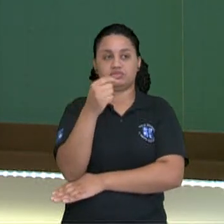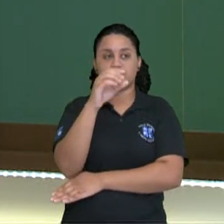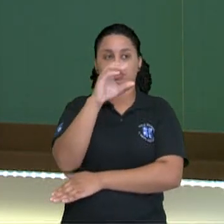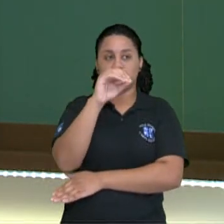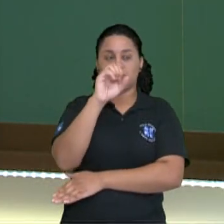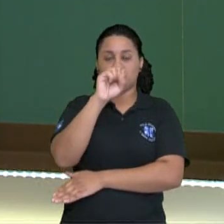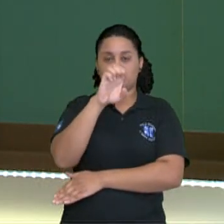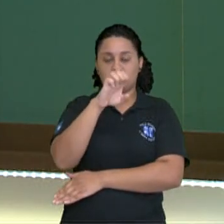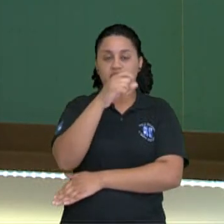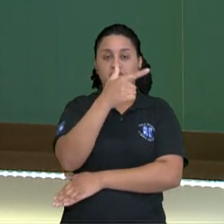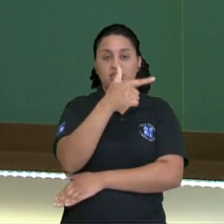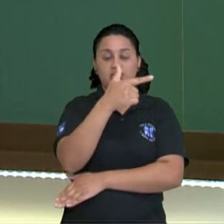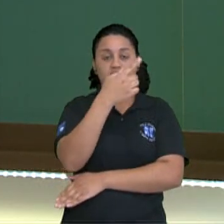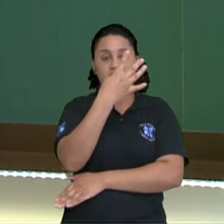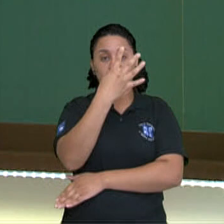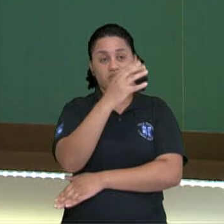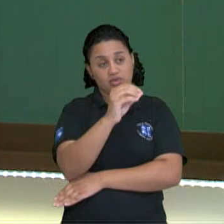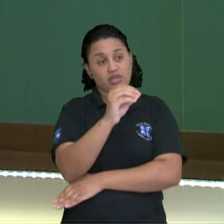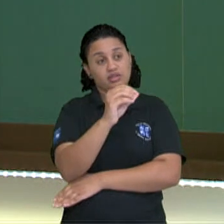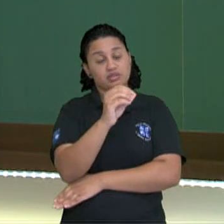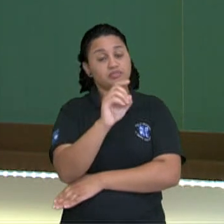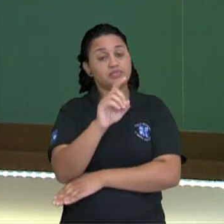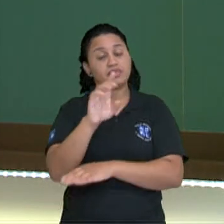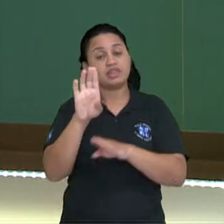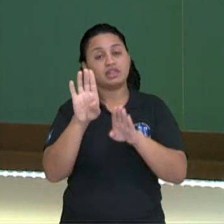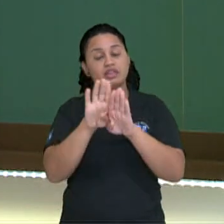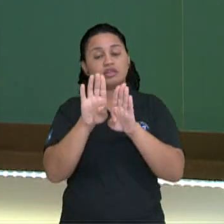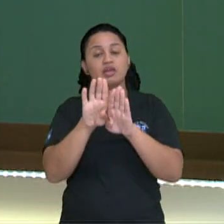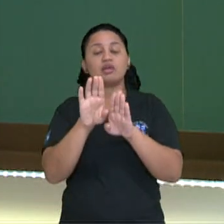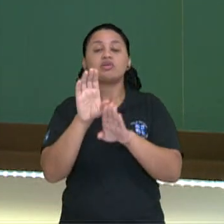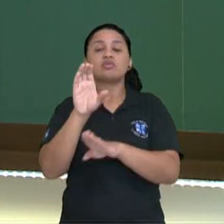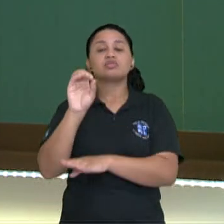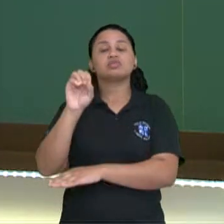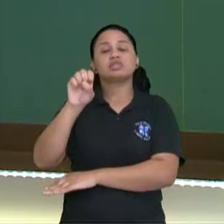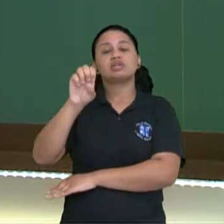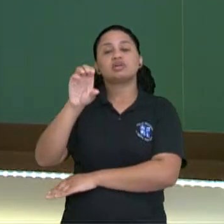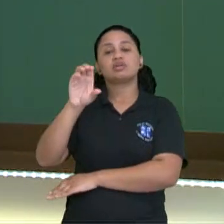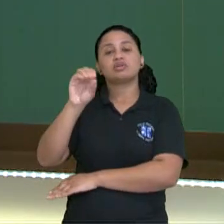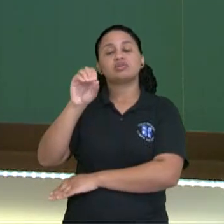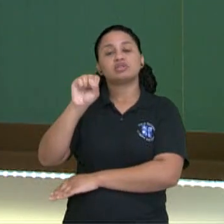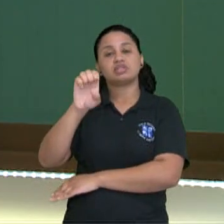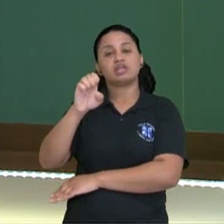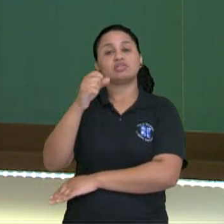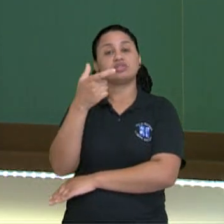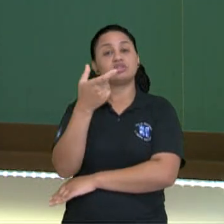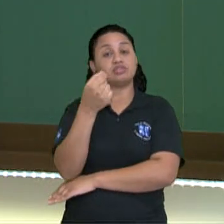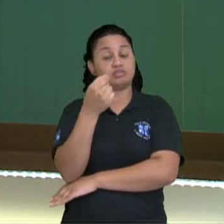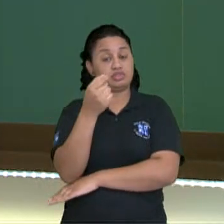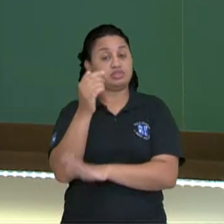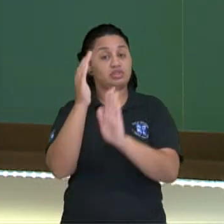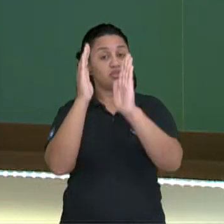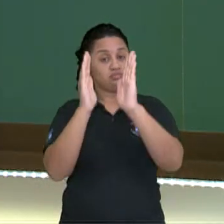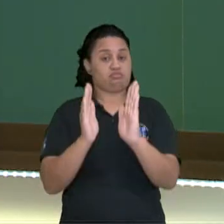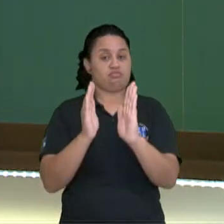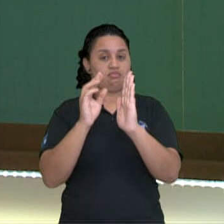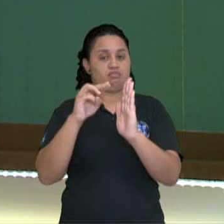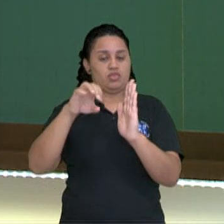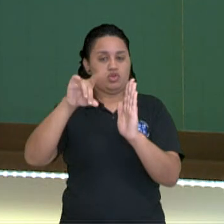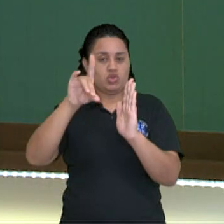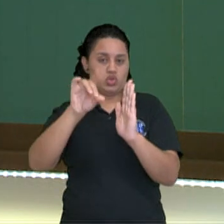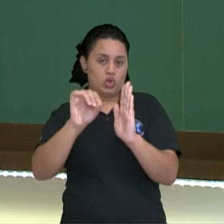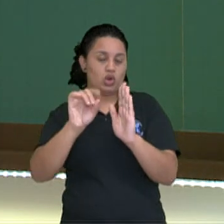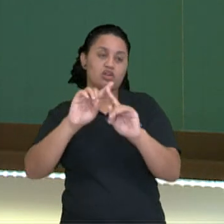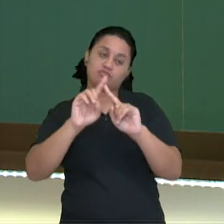de 340 é igual ao cosseno de 20 graus em módulo. Só que vai mudar é o